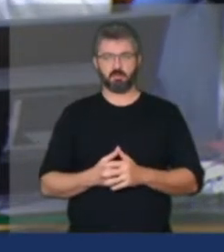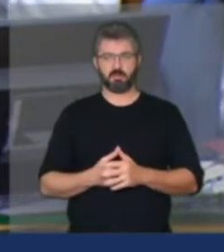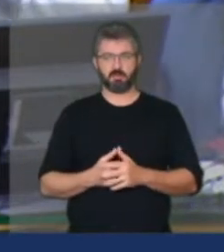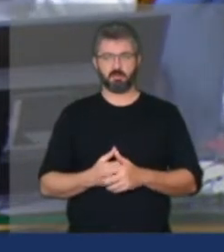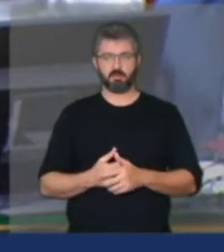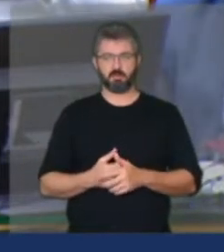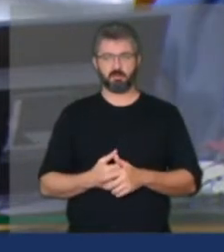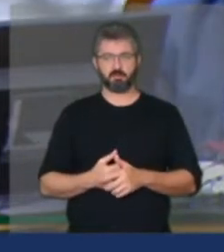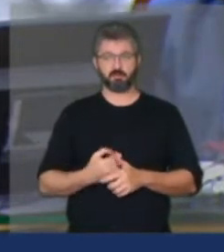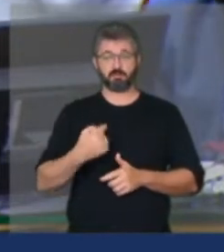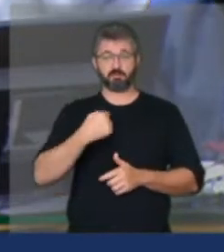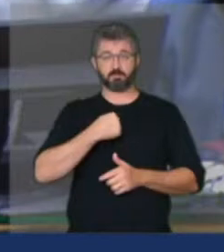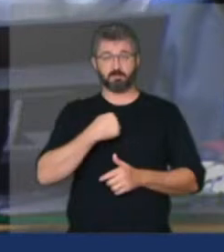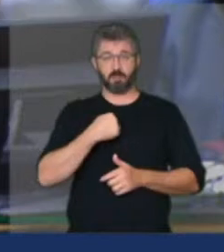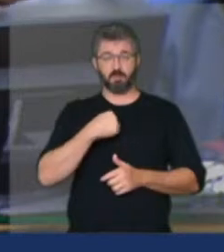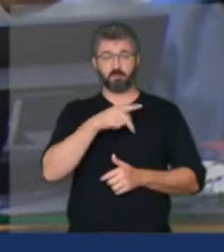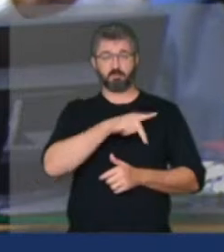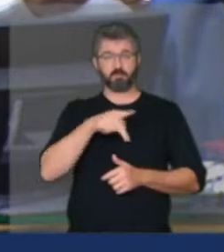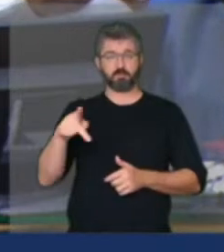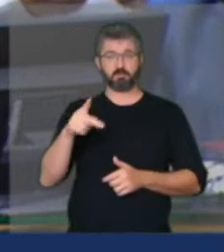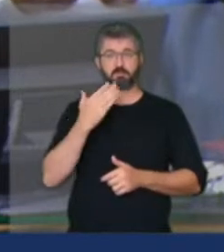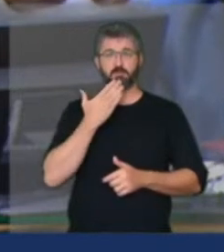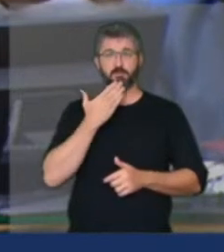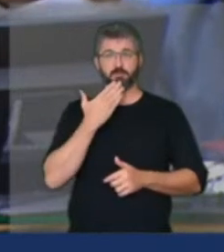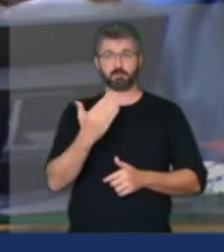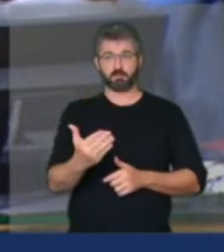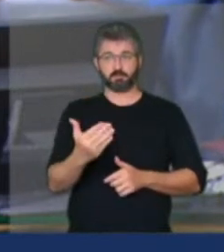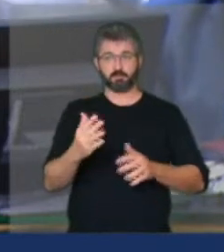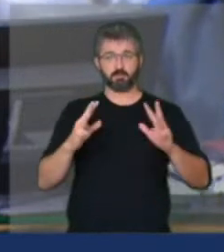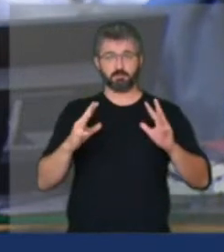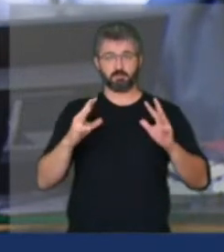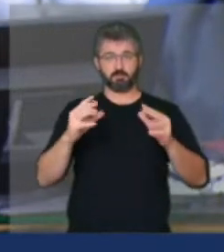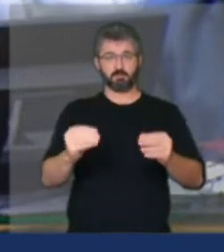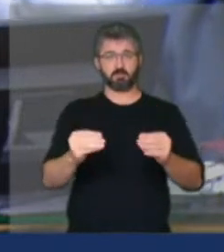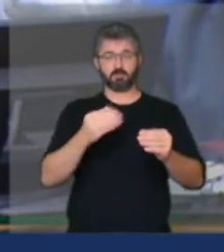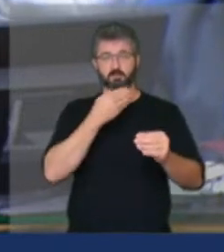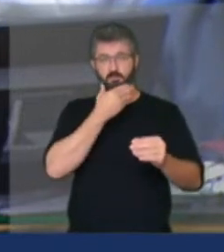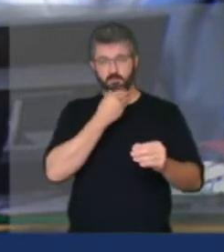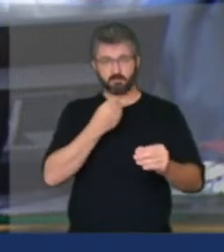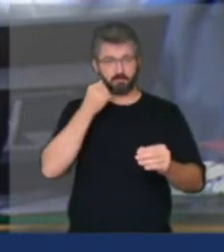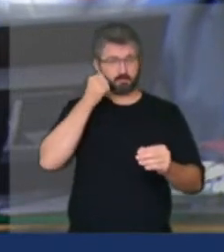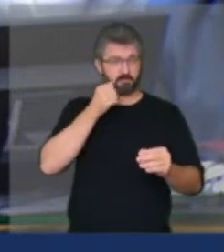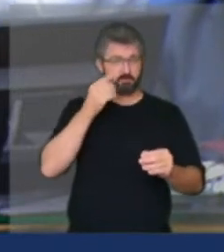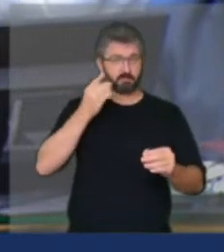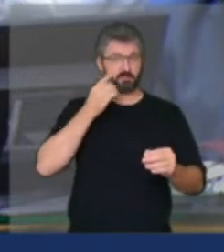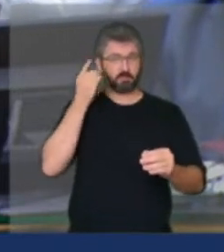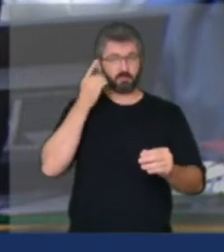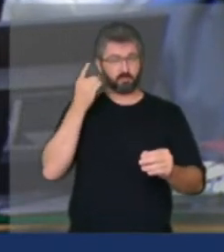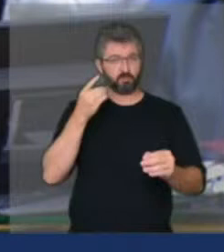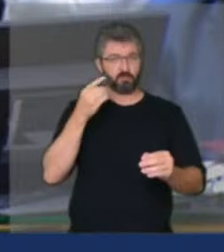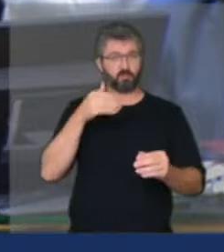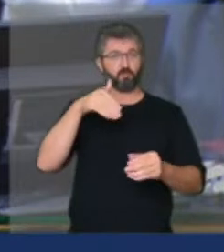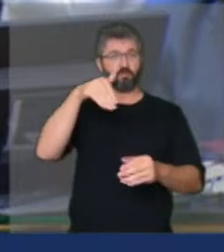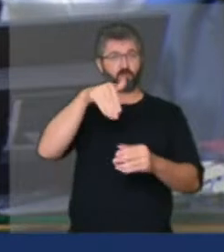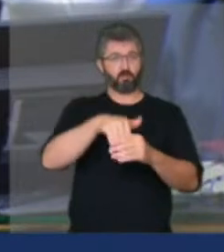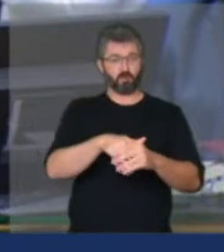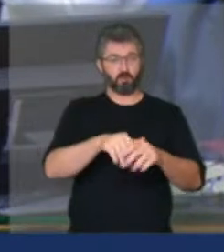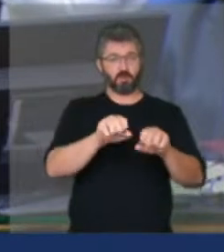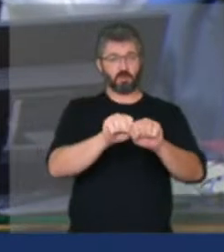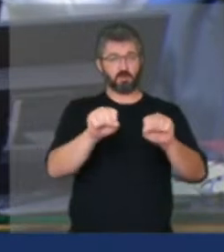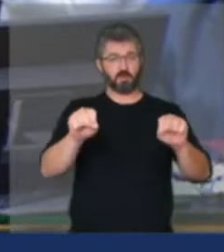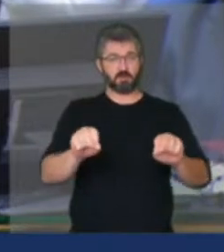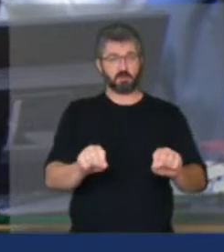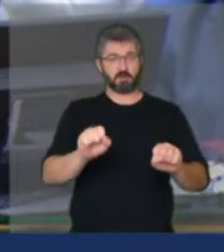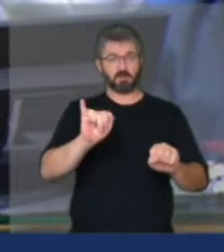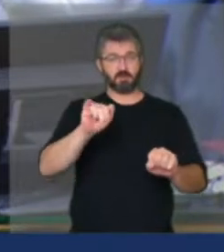A presidência solicita às senhoras deputadas e aos senhores deputados que registrem seus votos